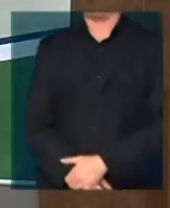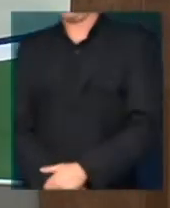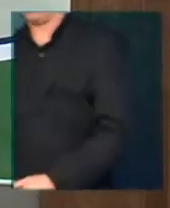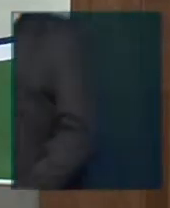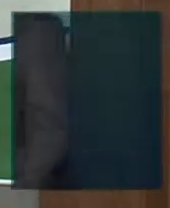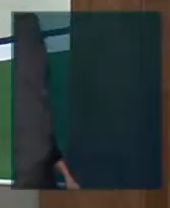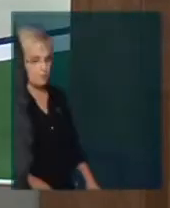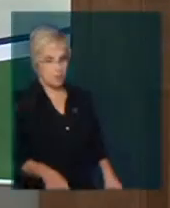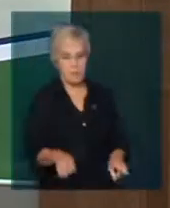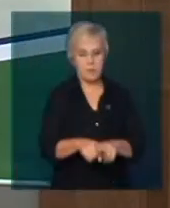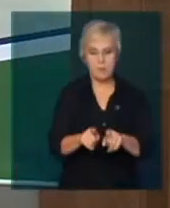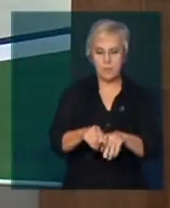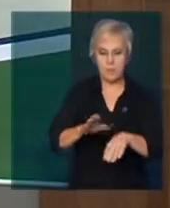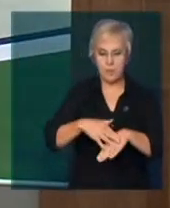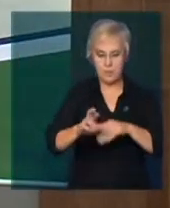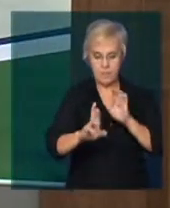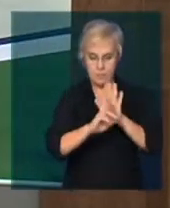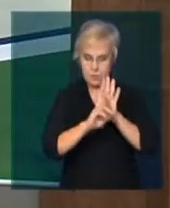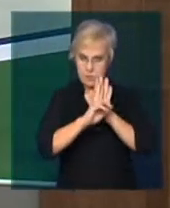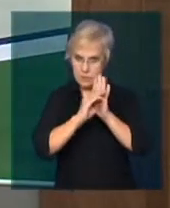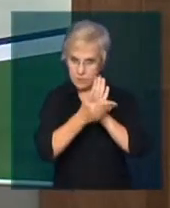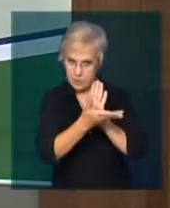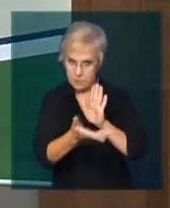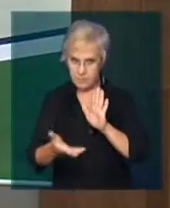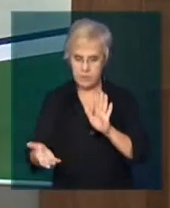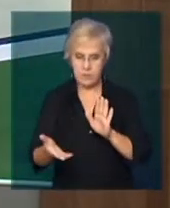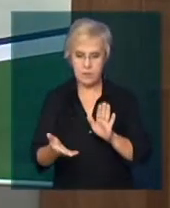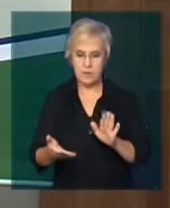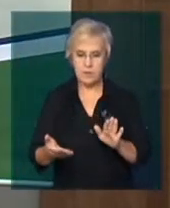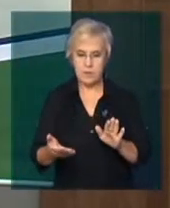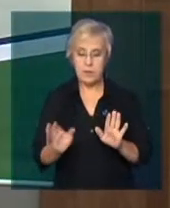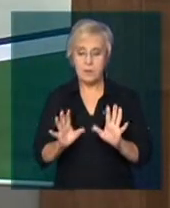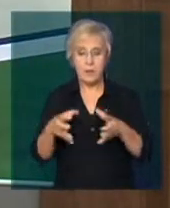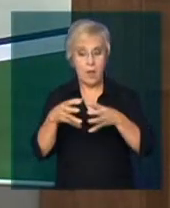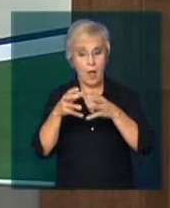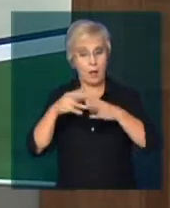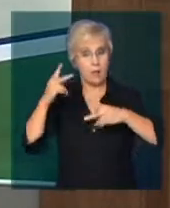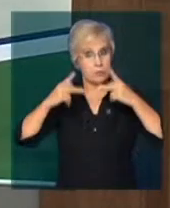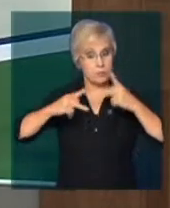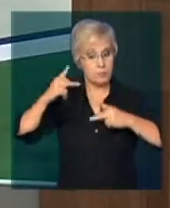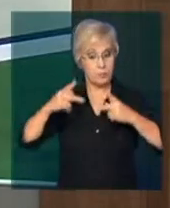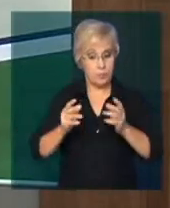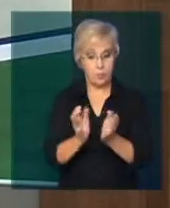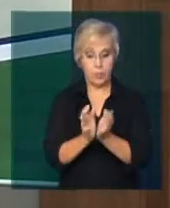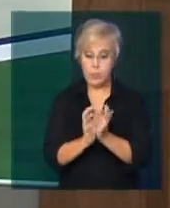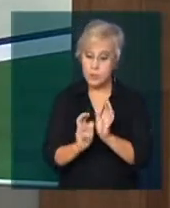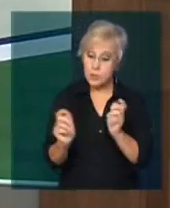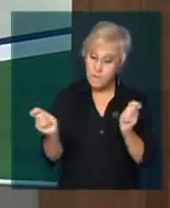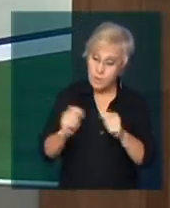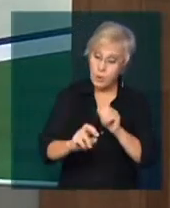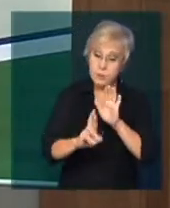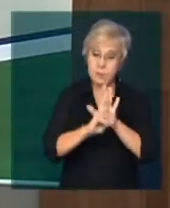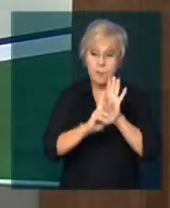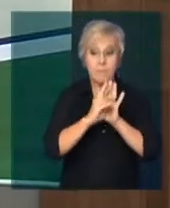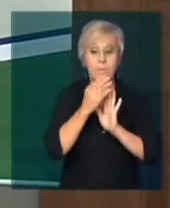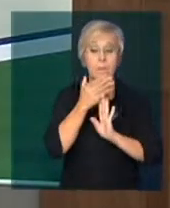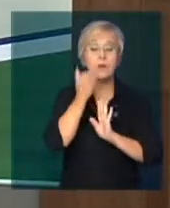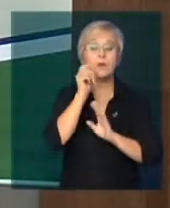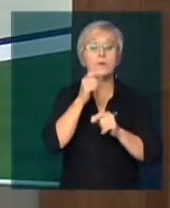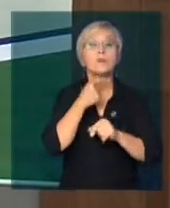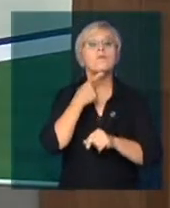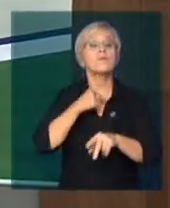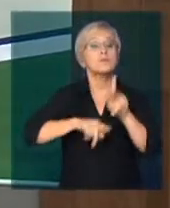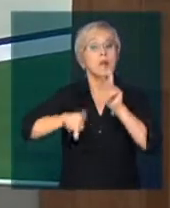com mais representatividade, que a classe política represente melhor a vontade